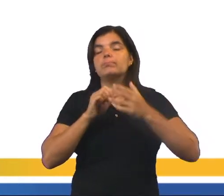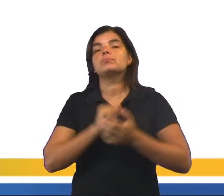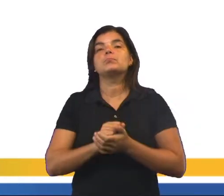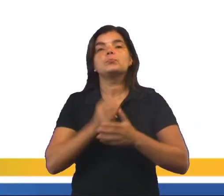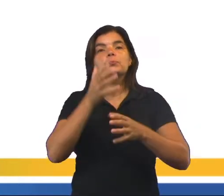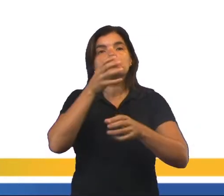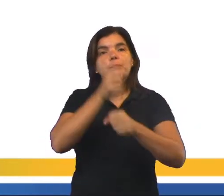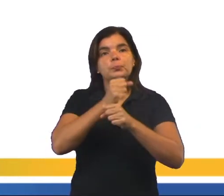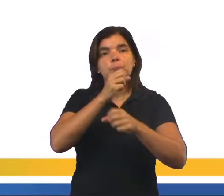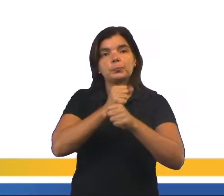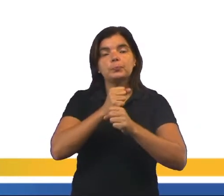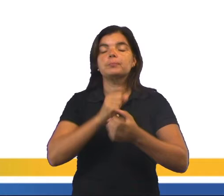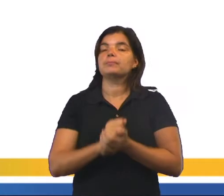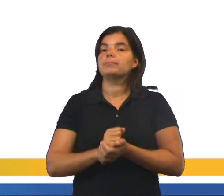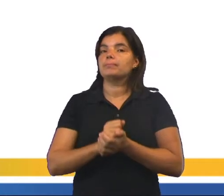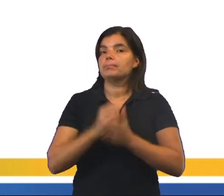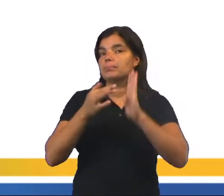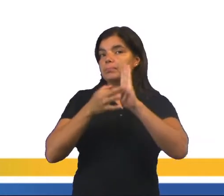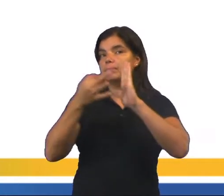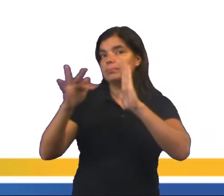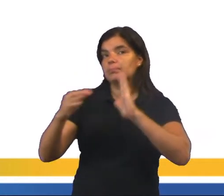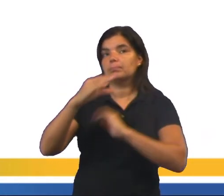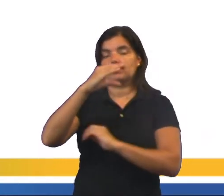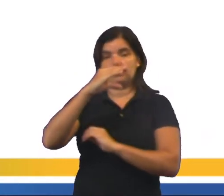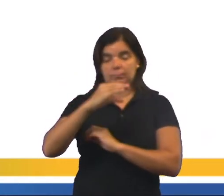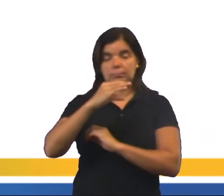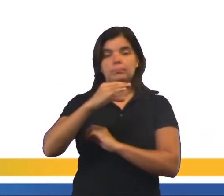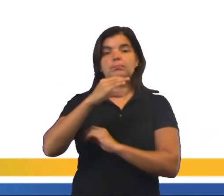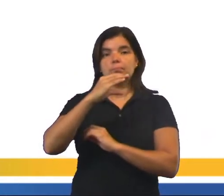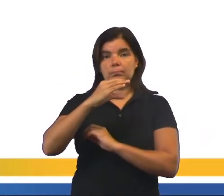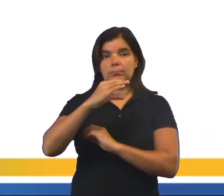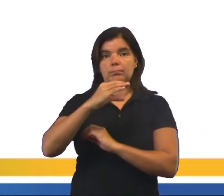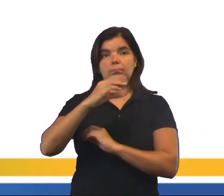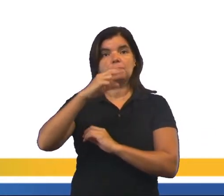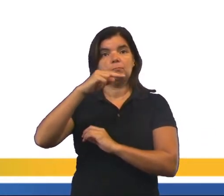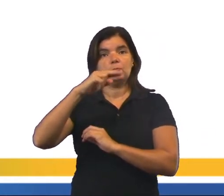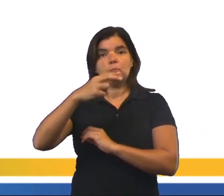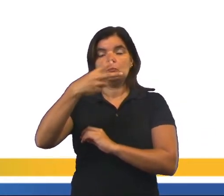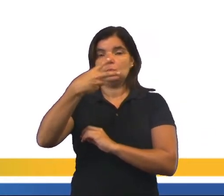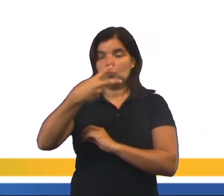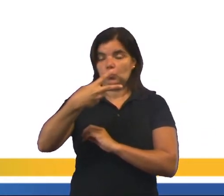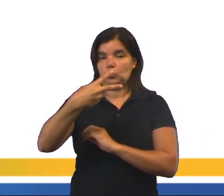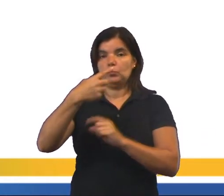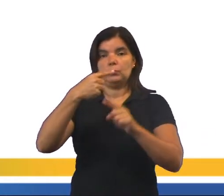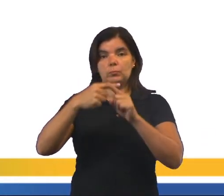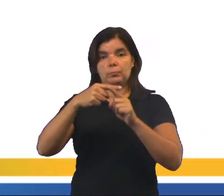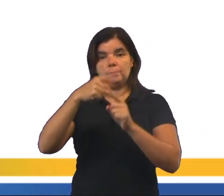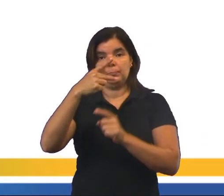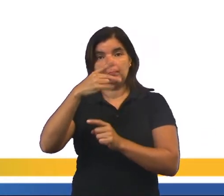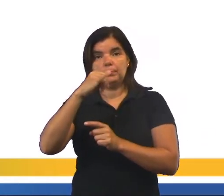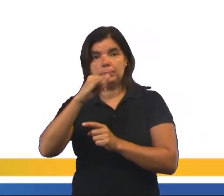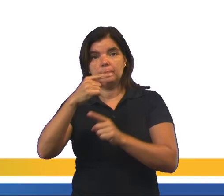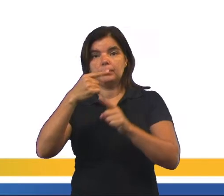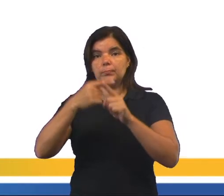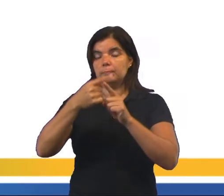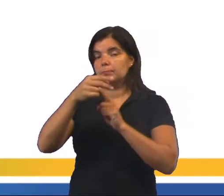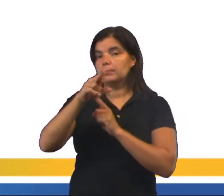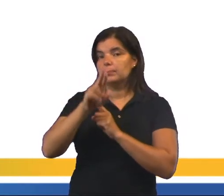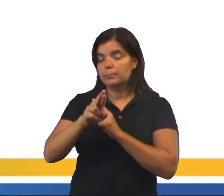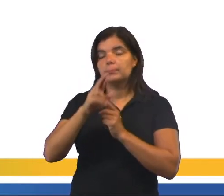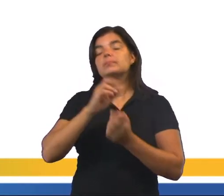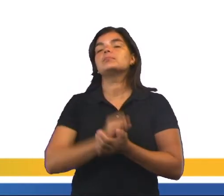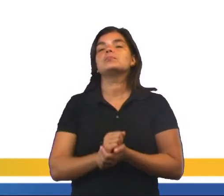é calculado através da expressão matemática C, né, que vai ser o nosso comprimento, igual a 2 vezes π vezes